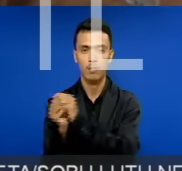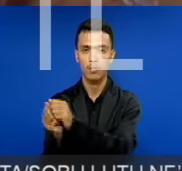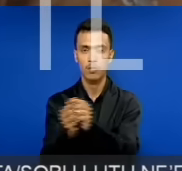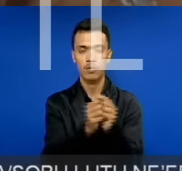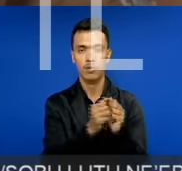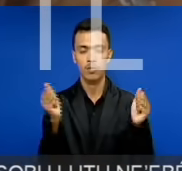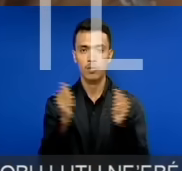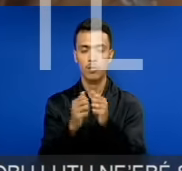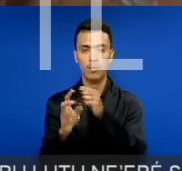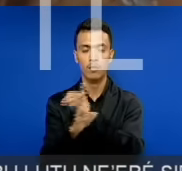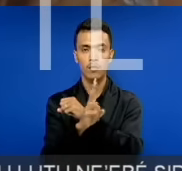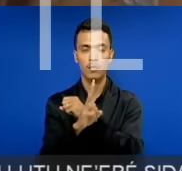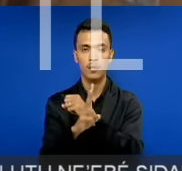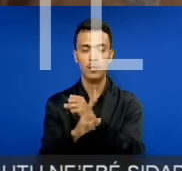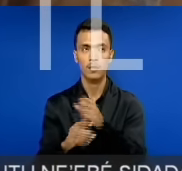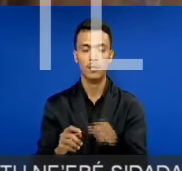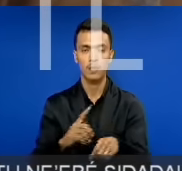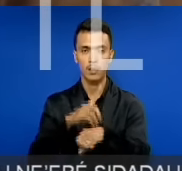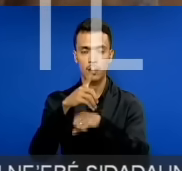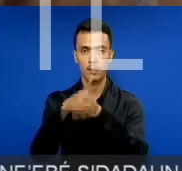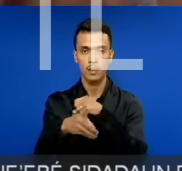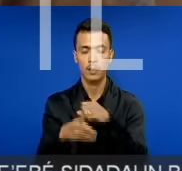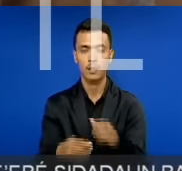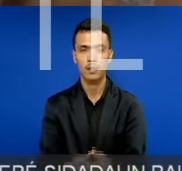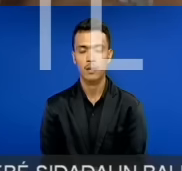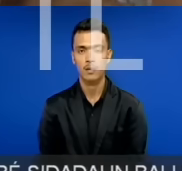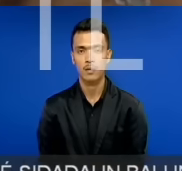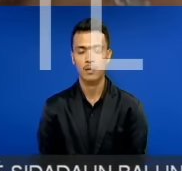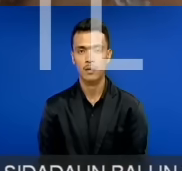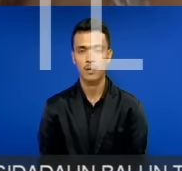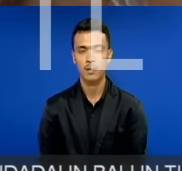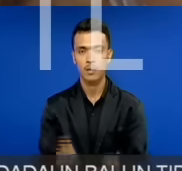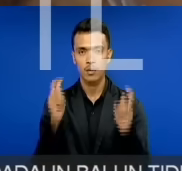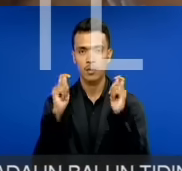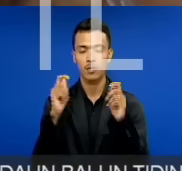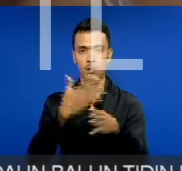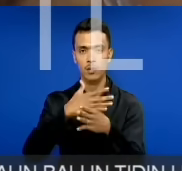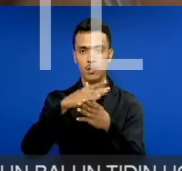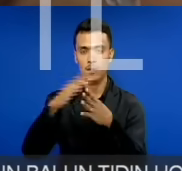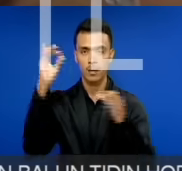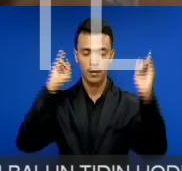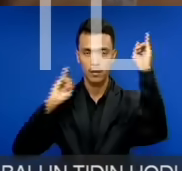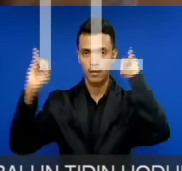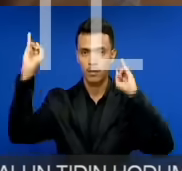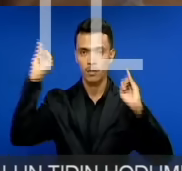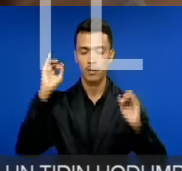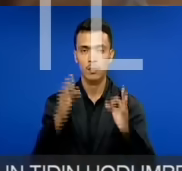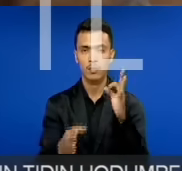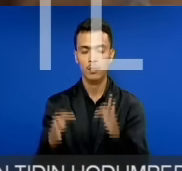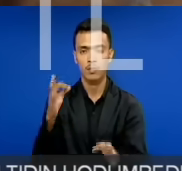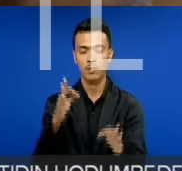reta incidentes, né? Tenta trocar a informação. E, no entanto, em um momento de